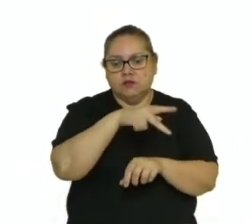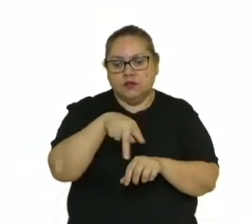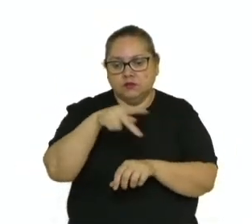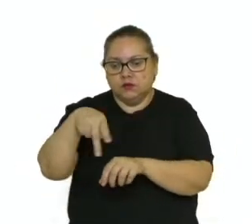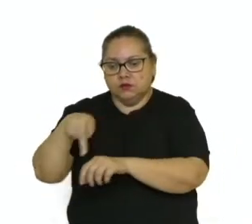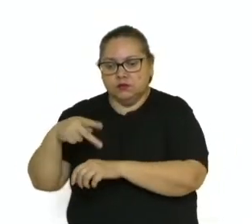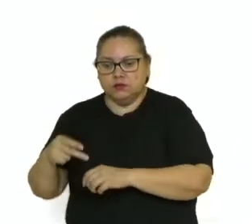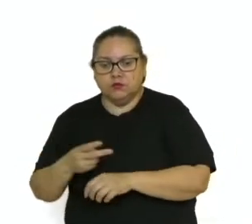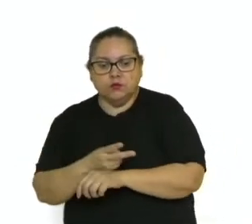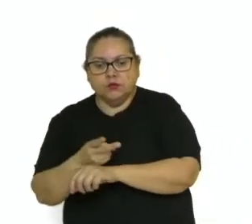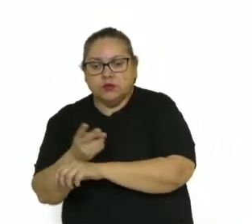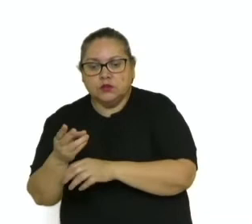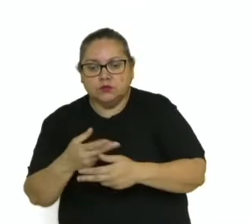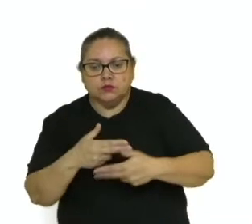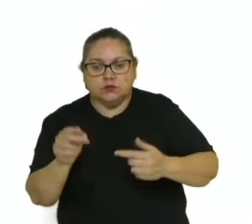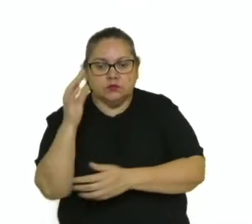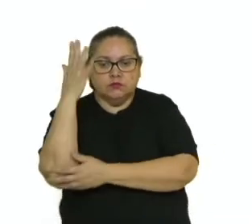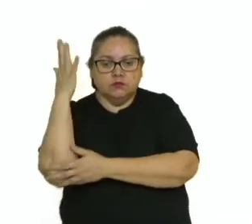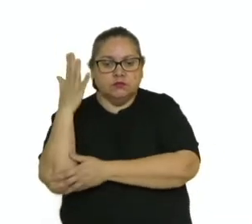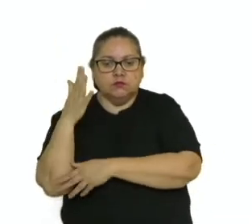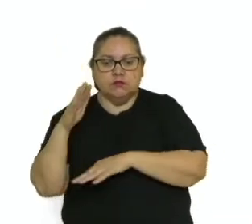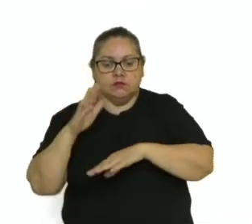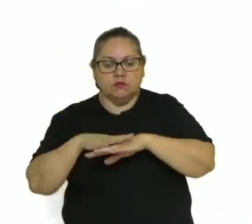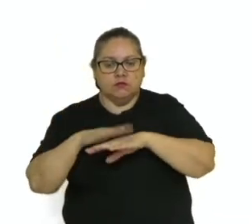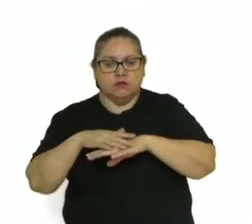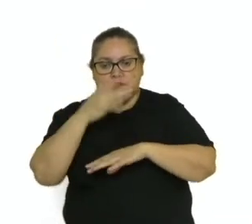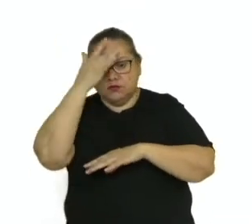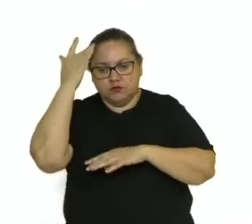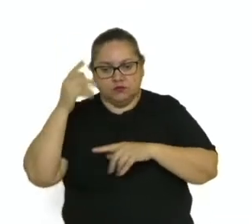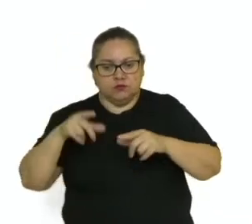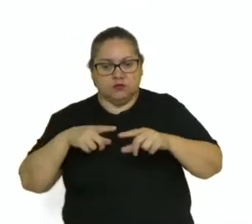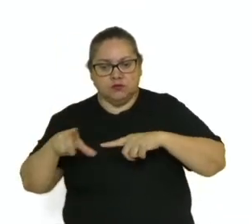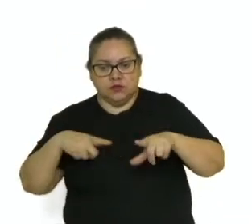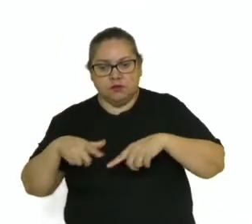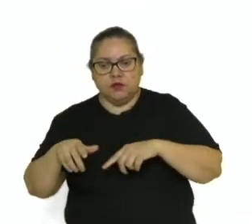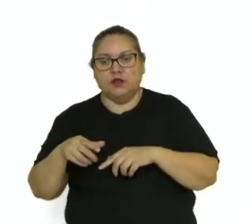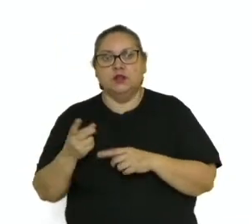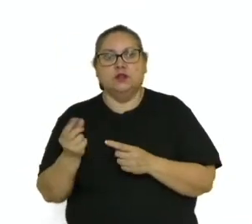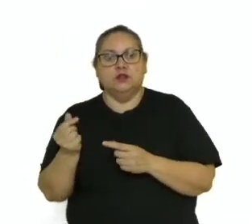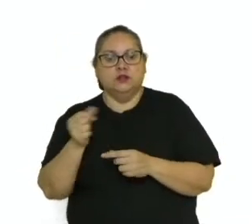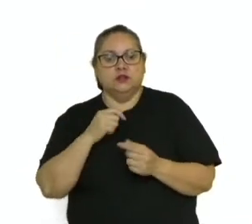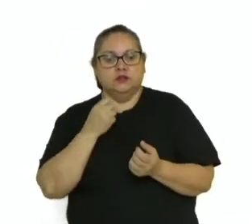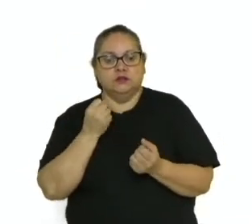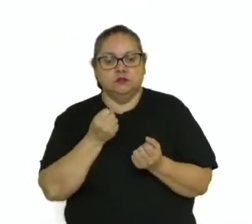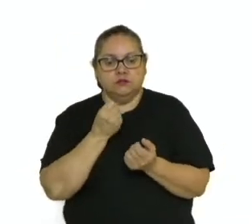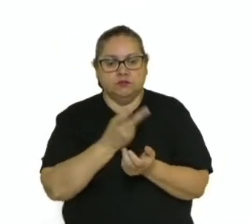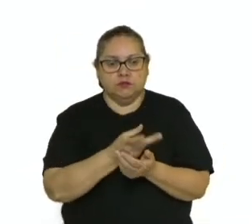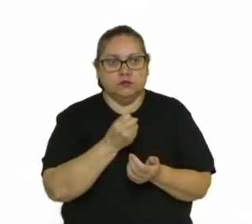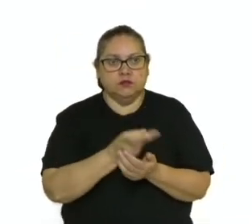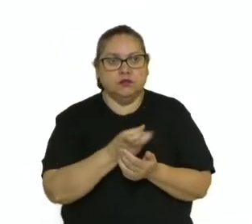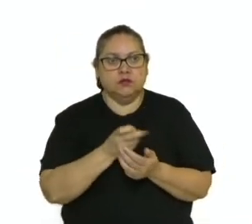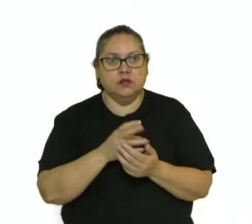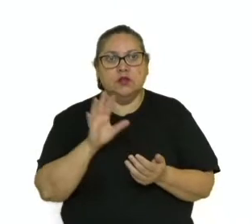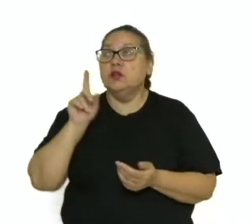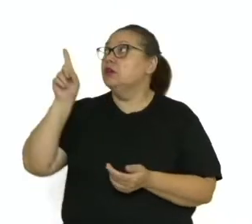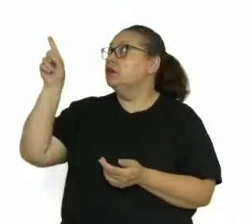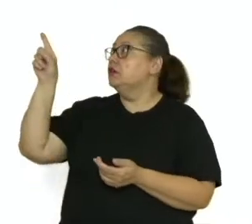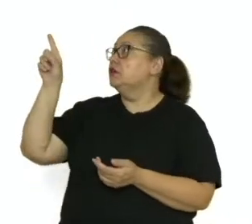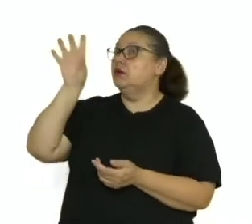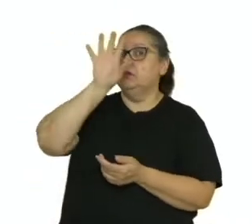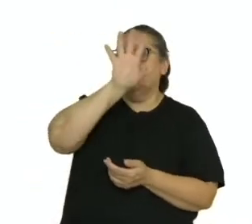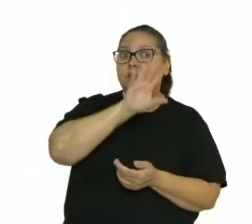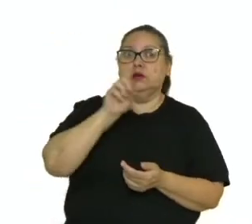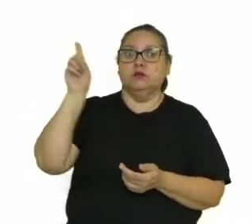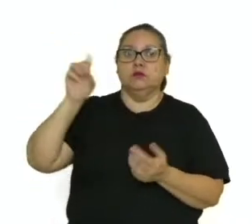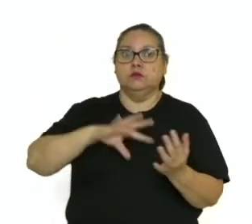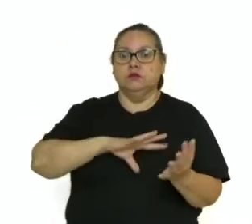de matérias-primas, mão de obra barata e ampliação do mercado consumidor. Nesse mapa do mundo nós conseguimos ver ali